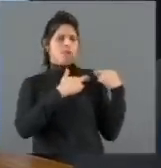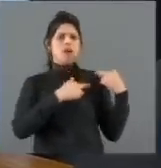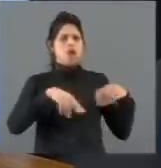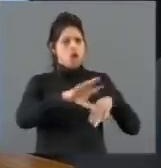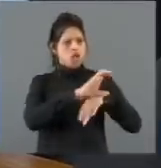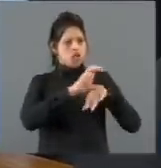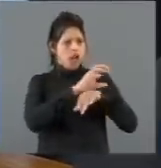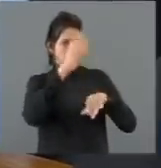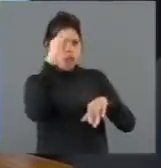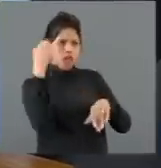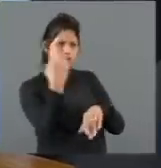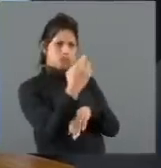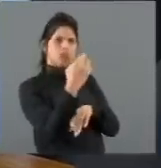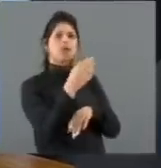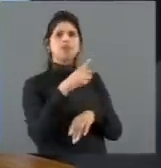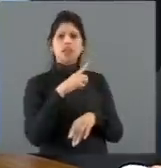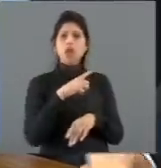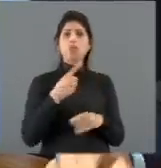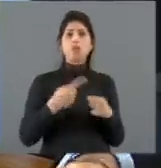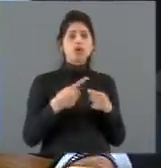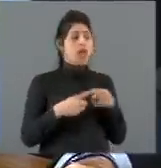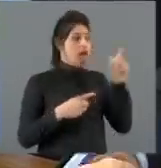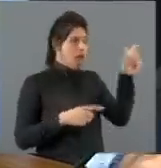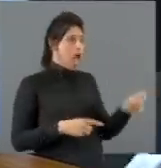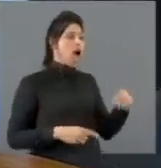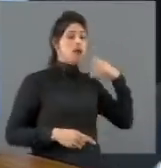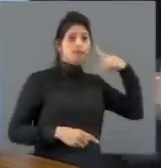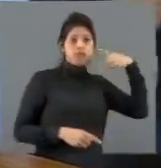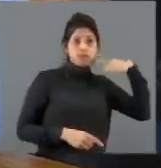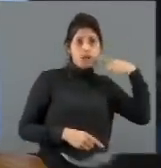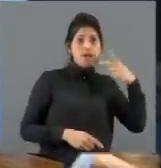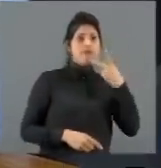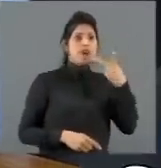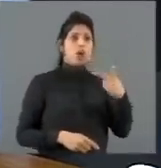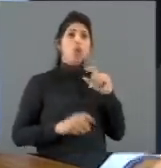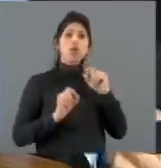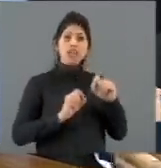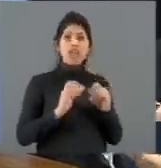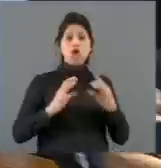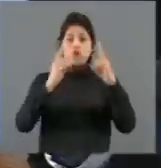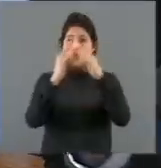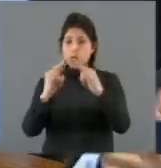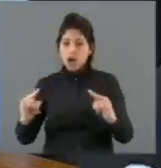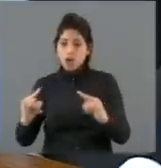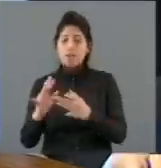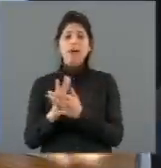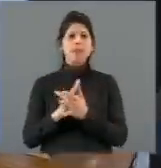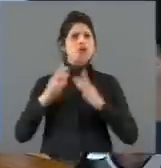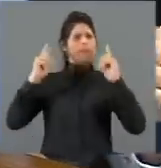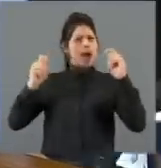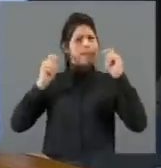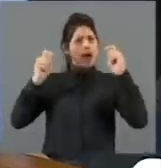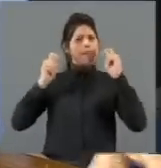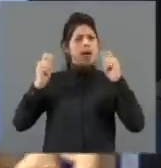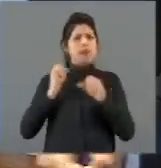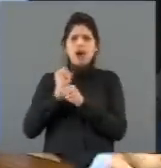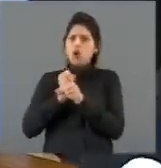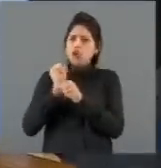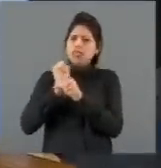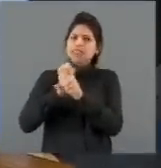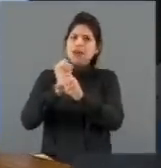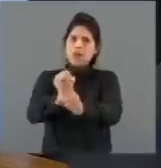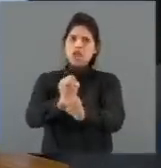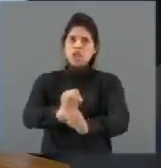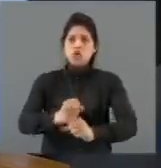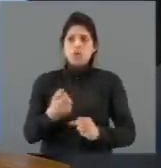Não é à toa que a doutora Gabriela falou aqui que nos acampamentos, nas manifestações que acontecem há anos, não tinha uma balinha de papel